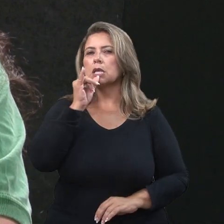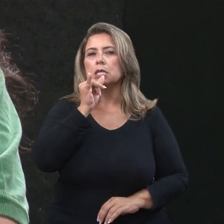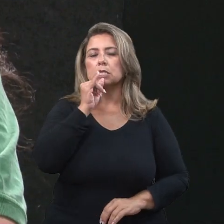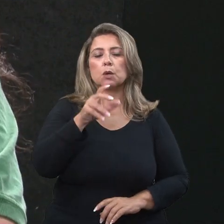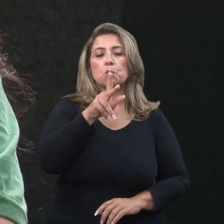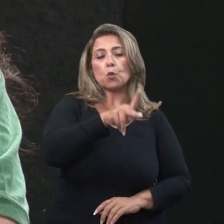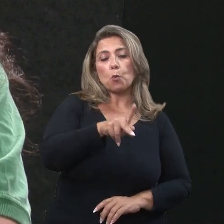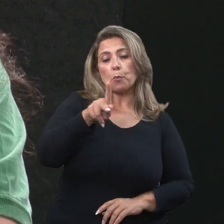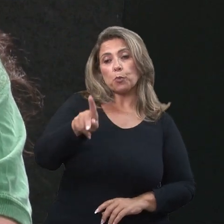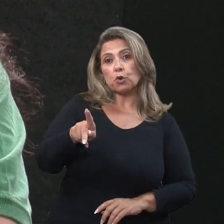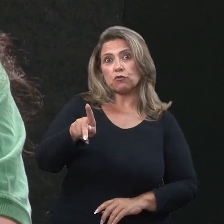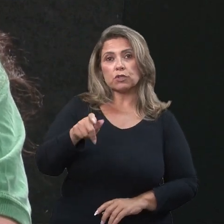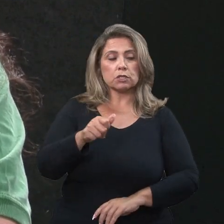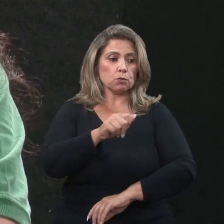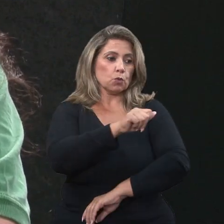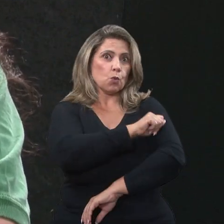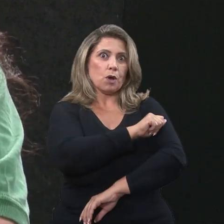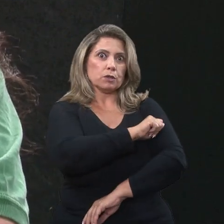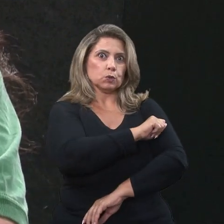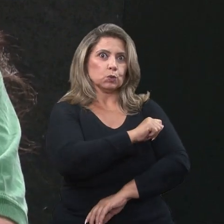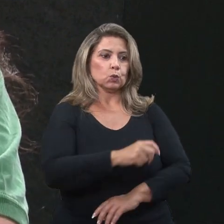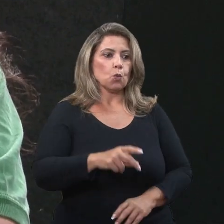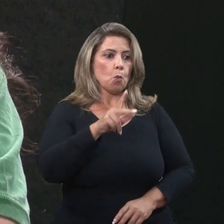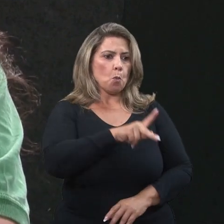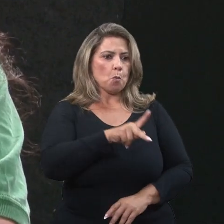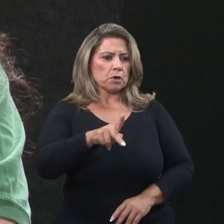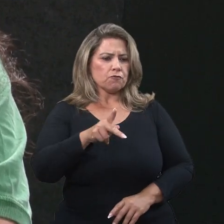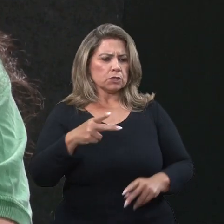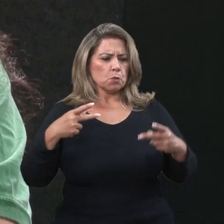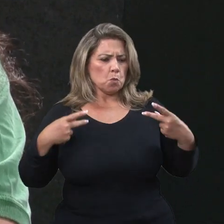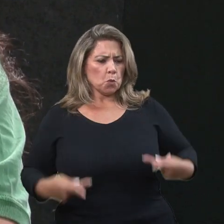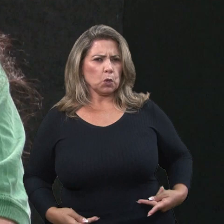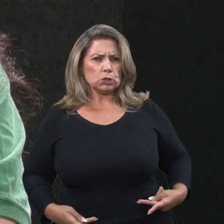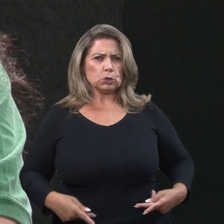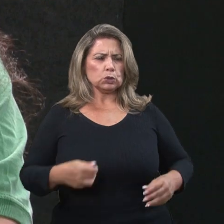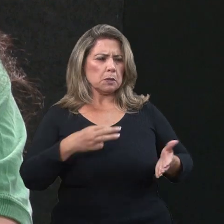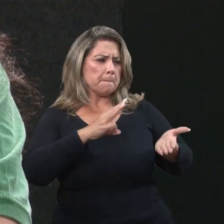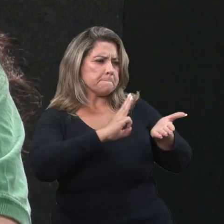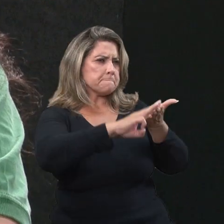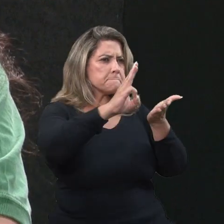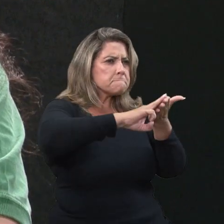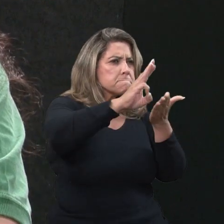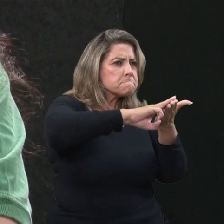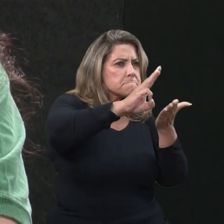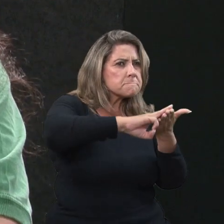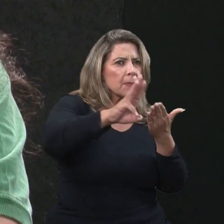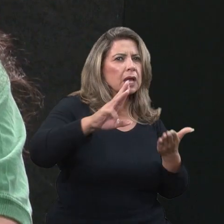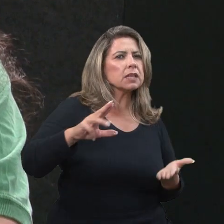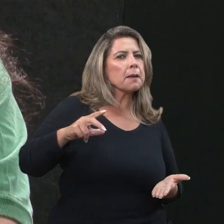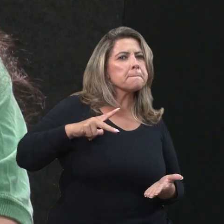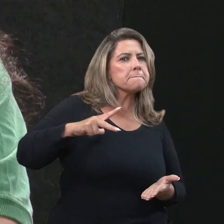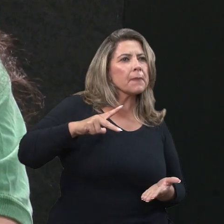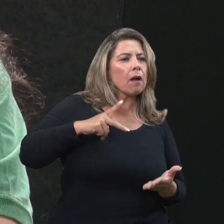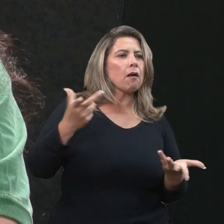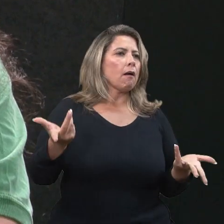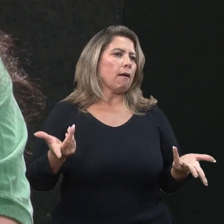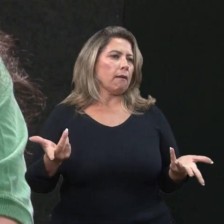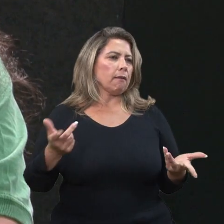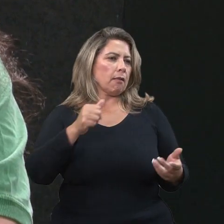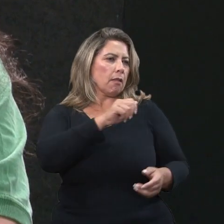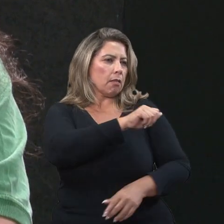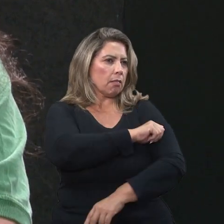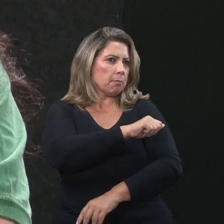professor-aluno, um professor que tem um comportamento inadequado, mandando mensagens privadas para um aluno na rede social, por